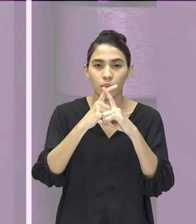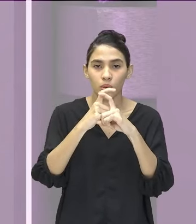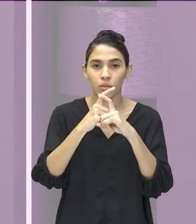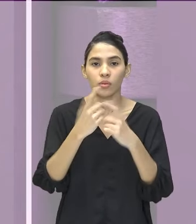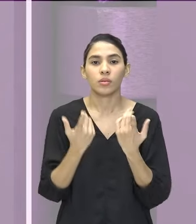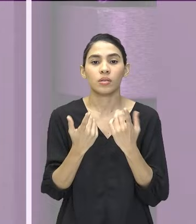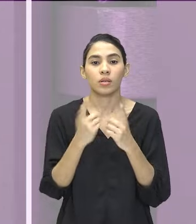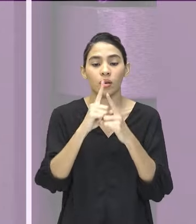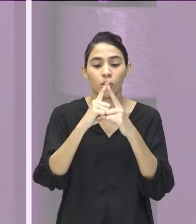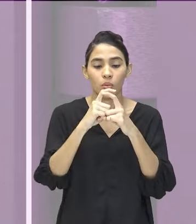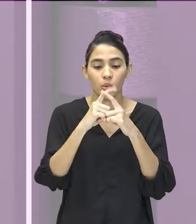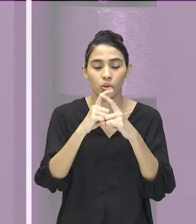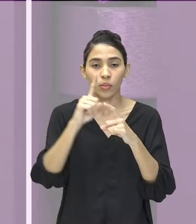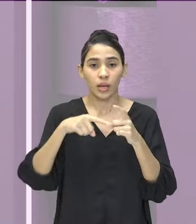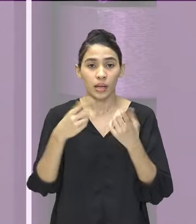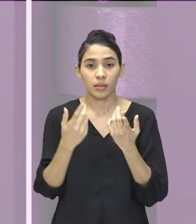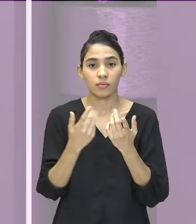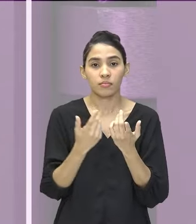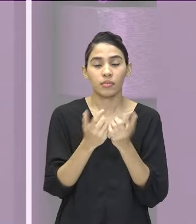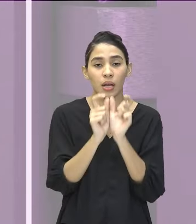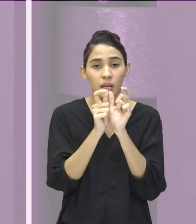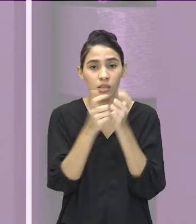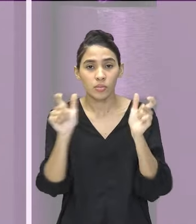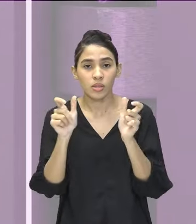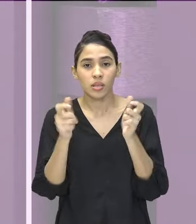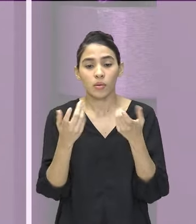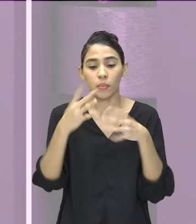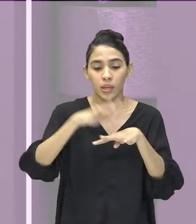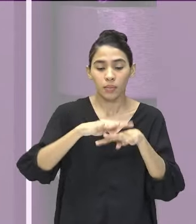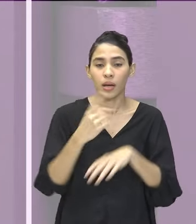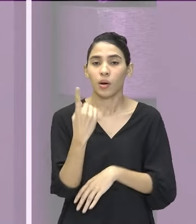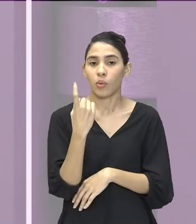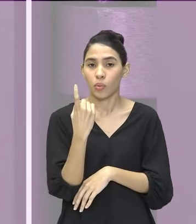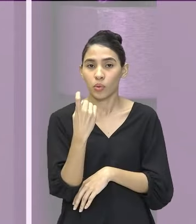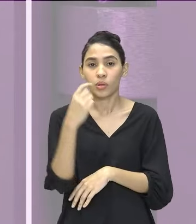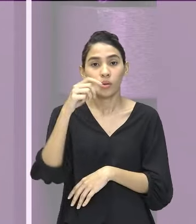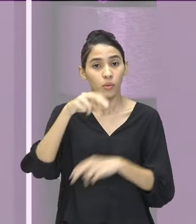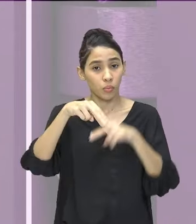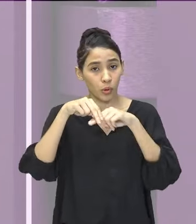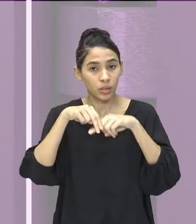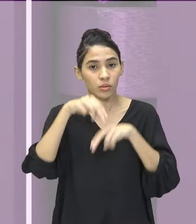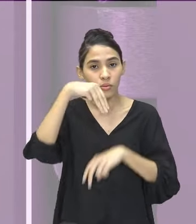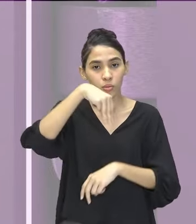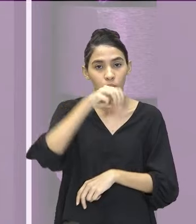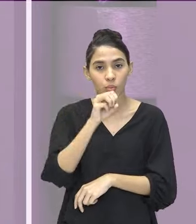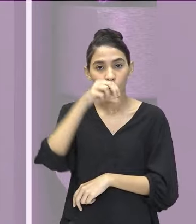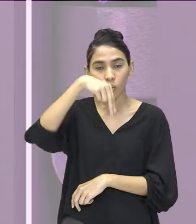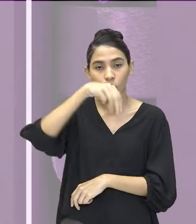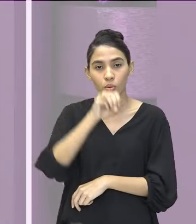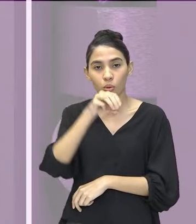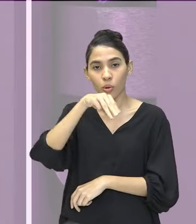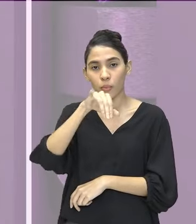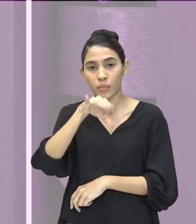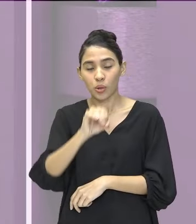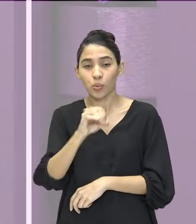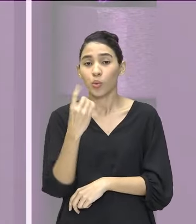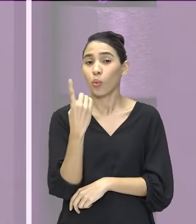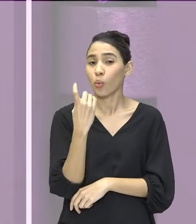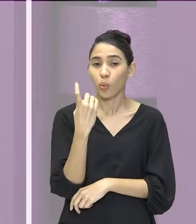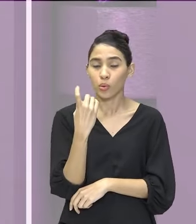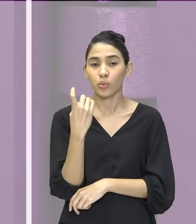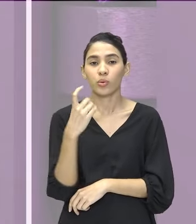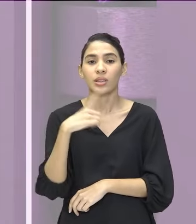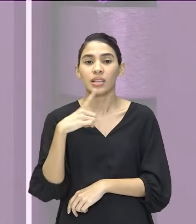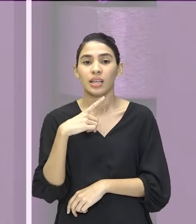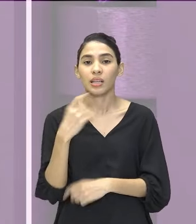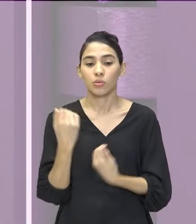Vai ser ali uma expressão algébrica única, ok? Por isso que é monômio, única, que vai ser